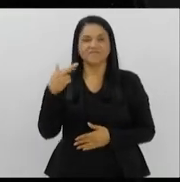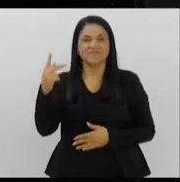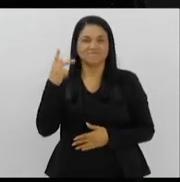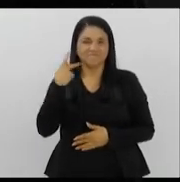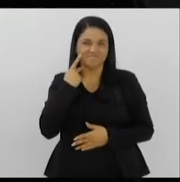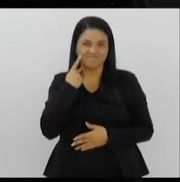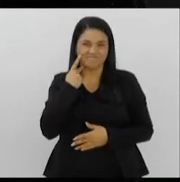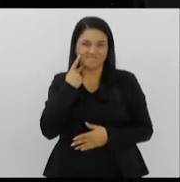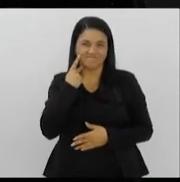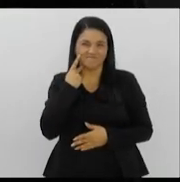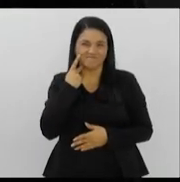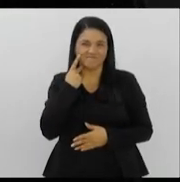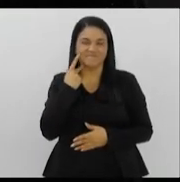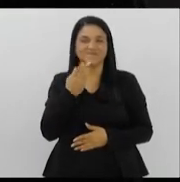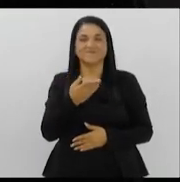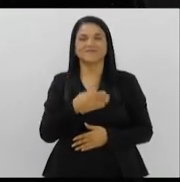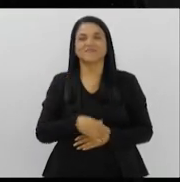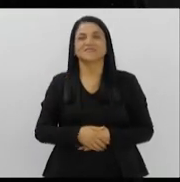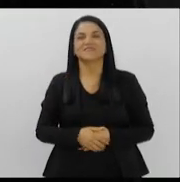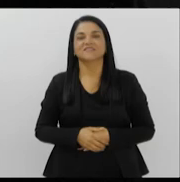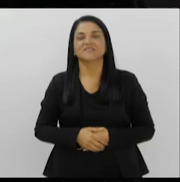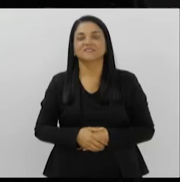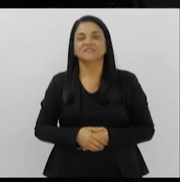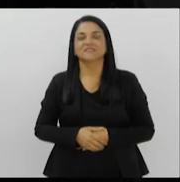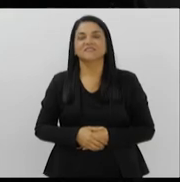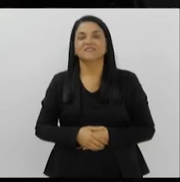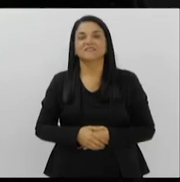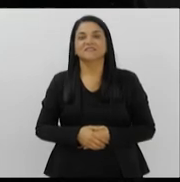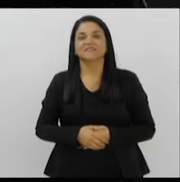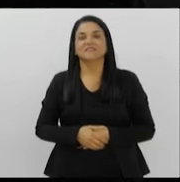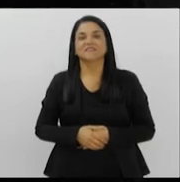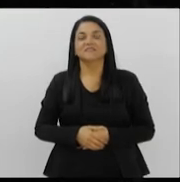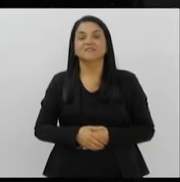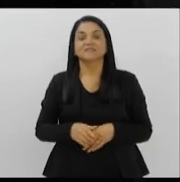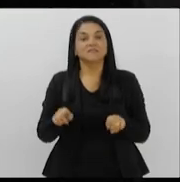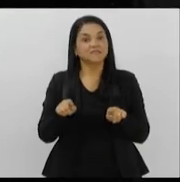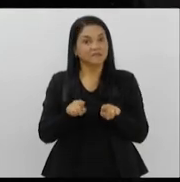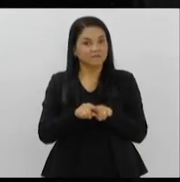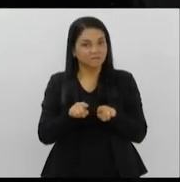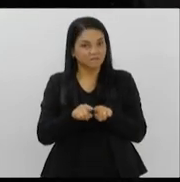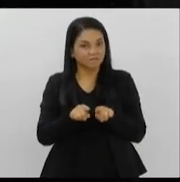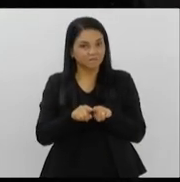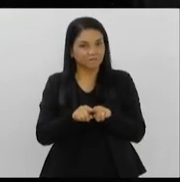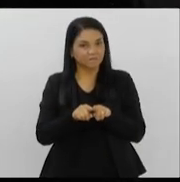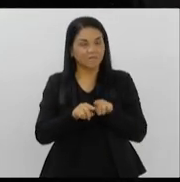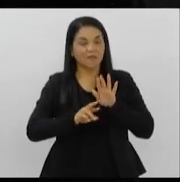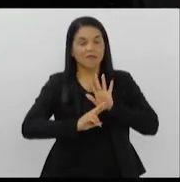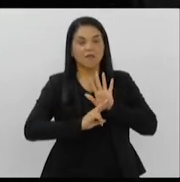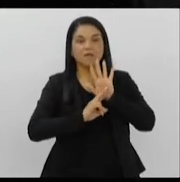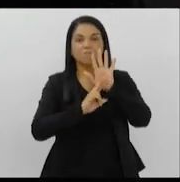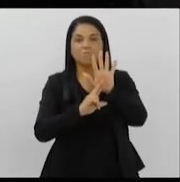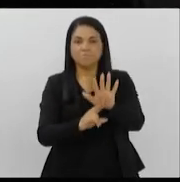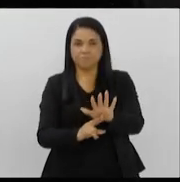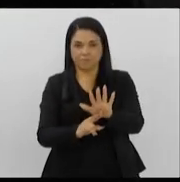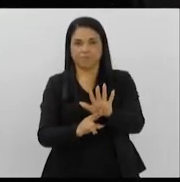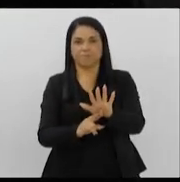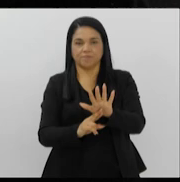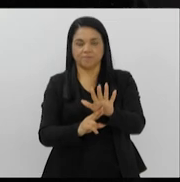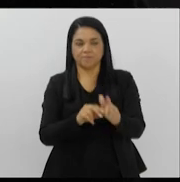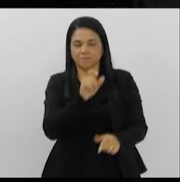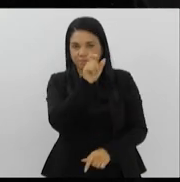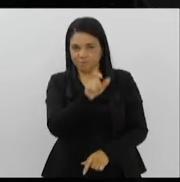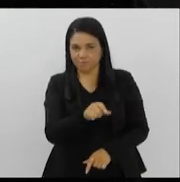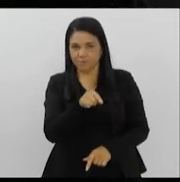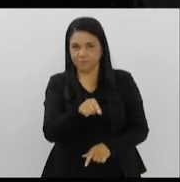Eu não estava ali vendo. E também a representação